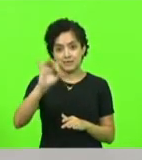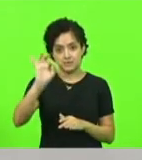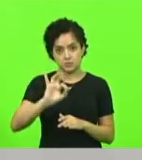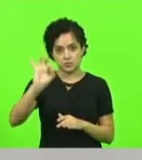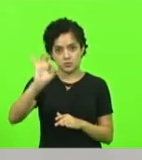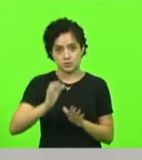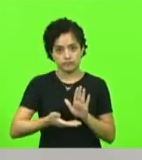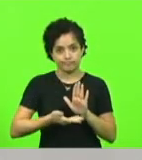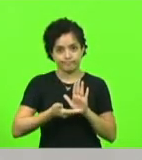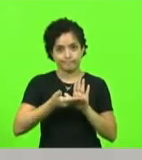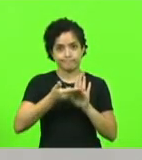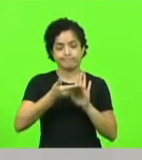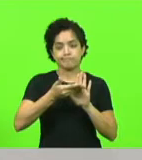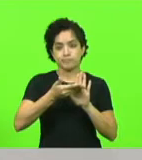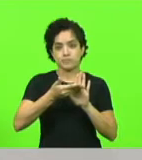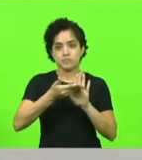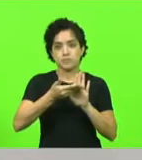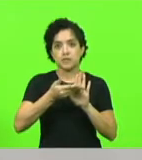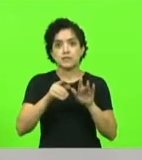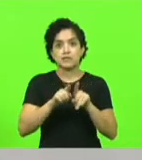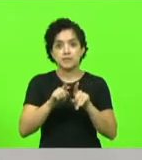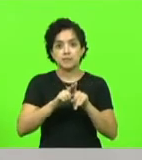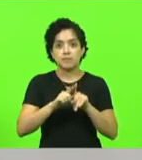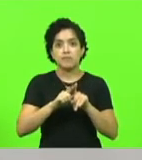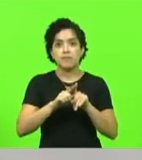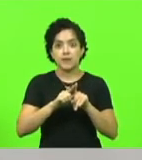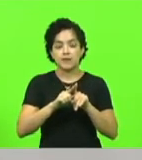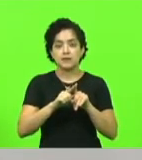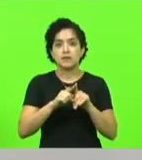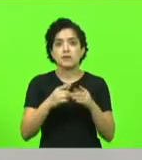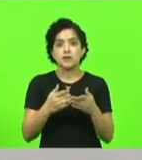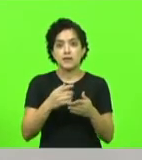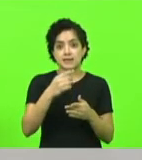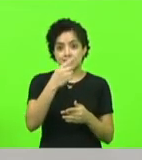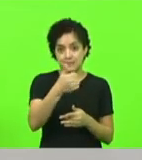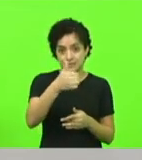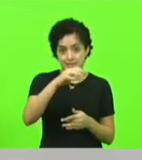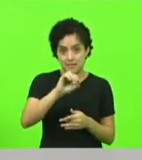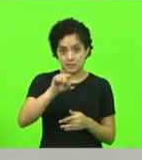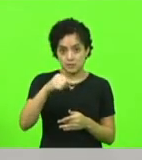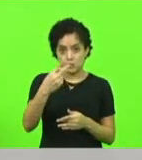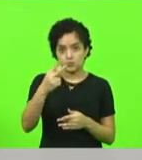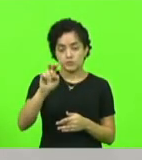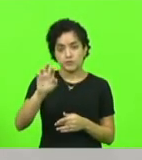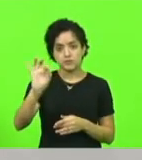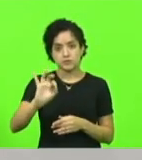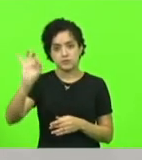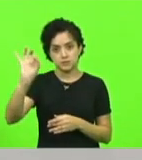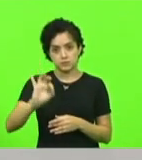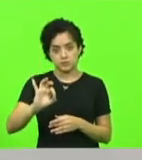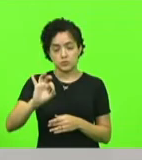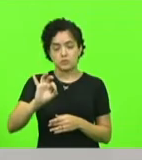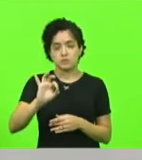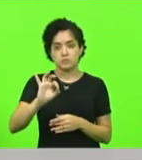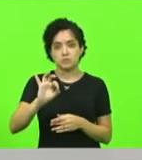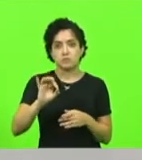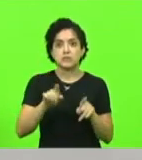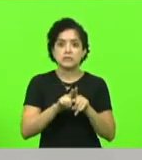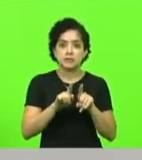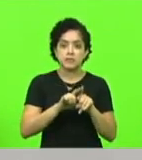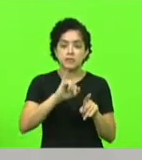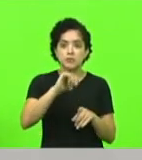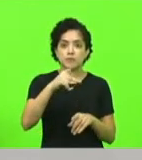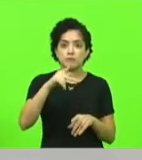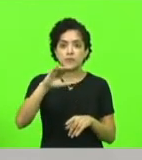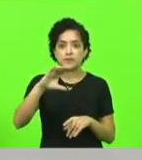Nos últimos 12 meses, o IPCA acumulou 10,25%, segundo os dados do próprio IBGE. O IPCA, que é a